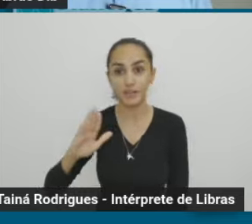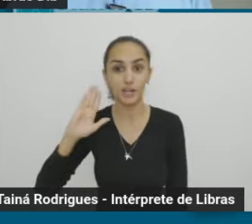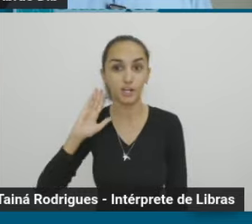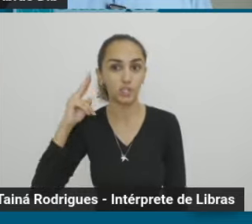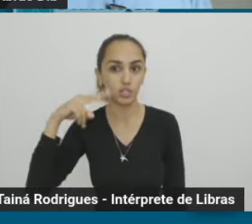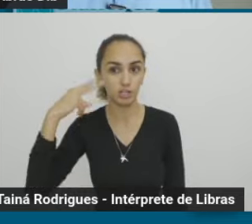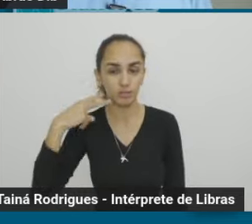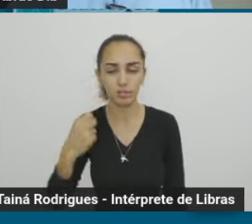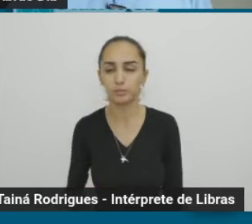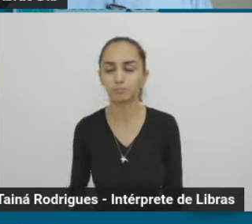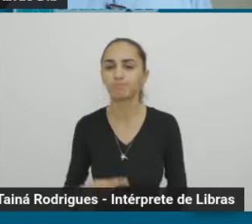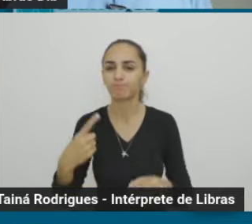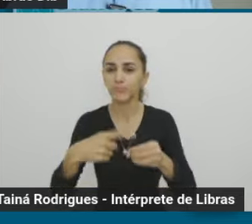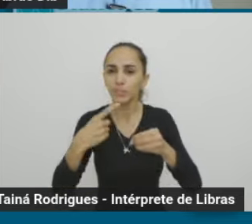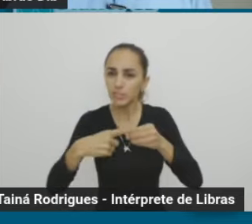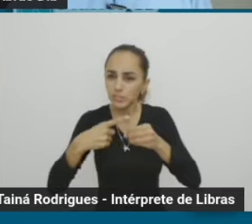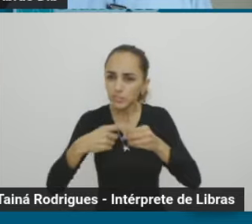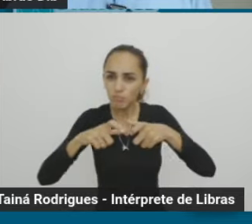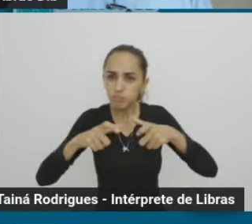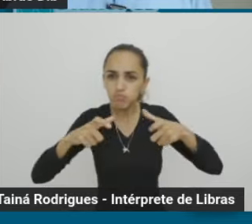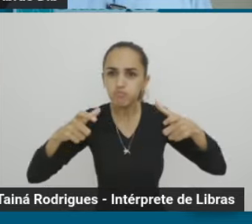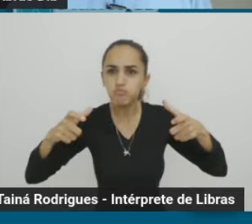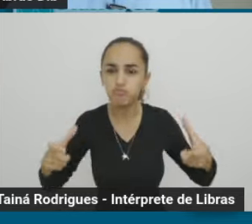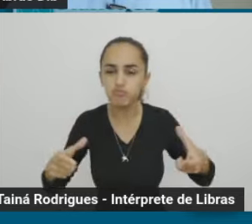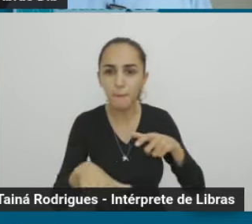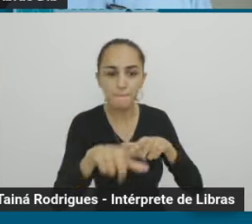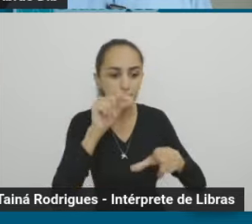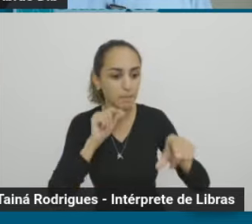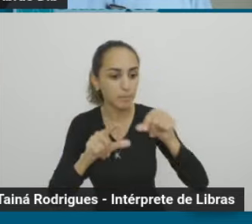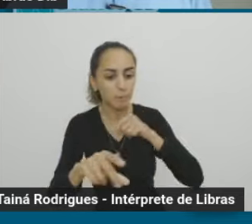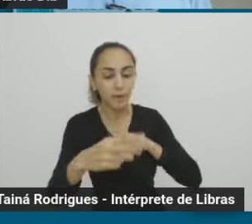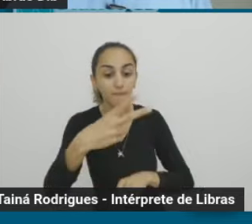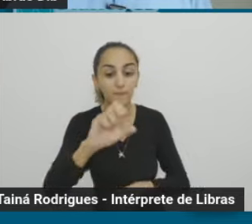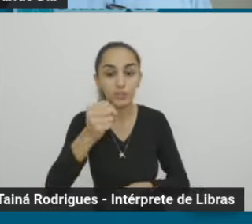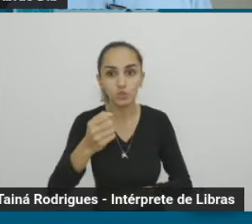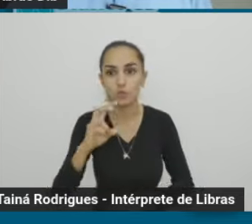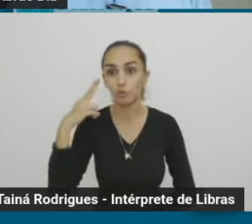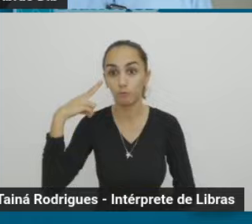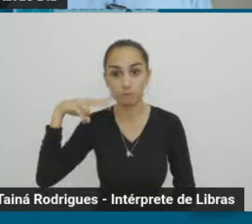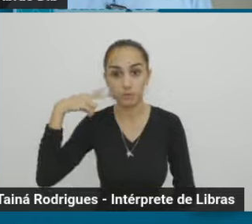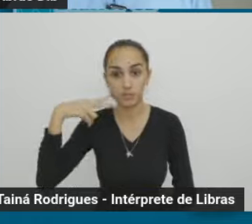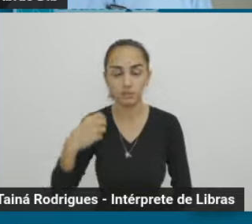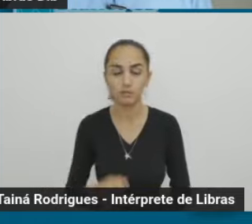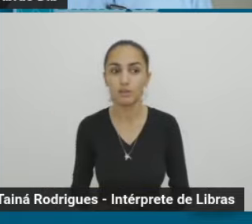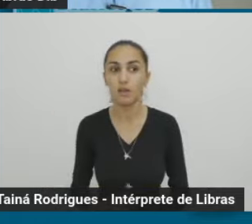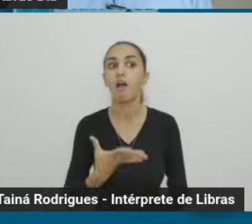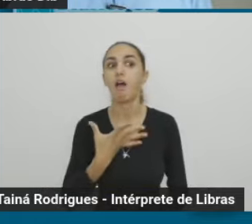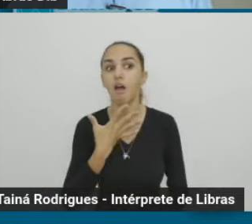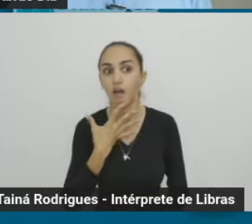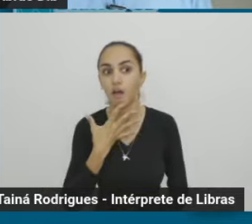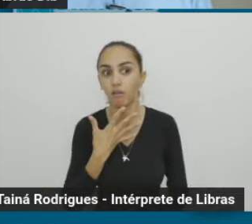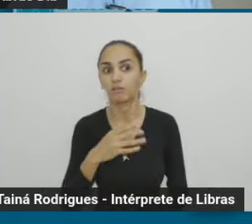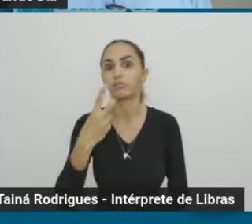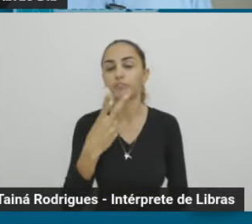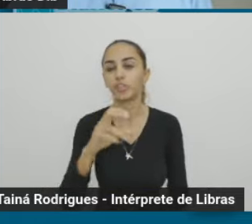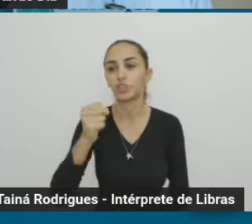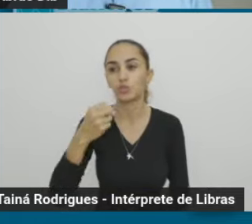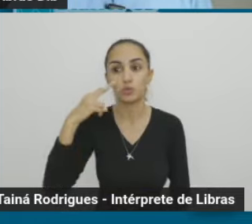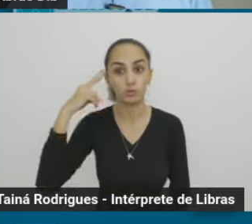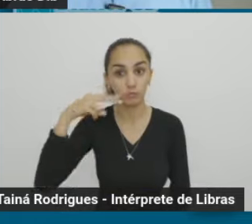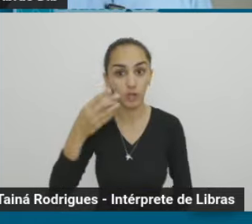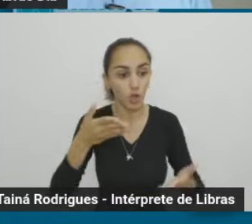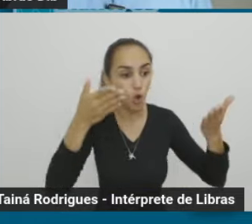Nossa cidade é muito grande e serão eleitos 28 vereadores. Pasmem-se, de 28 vereadores que tem